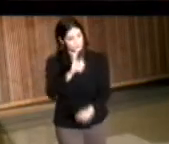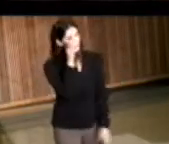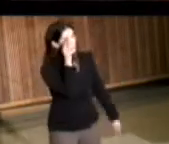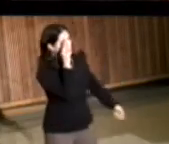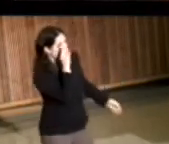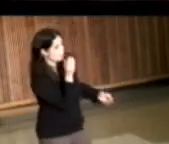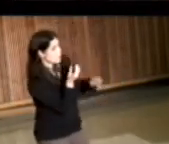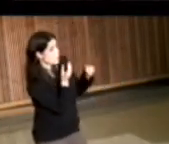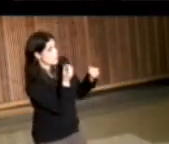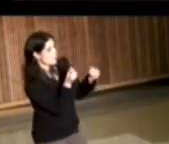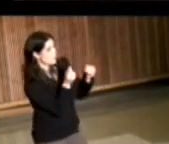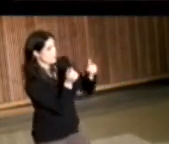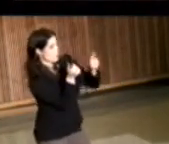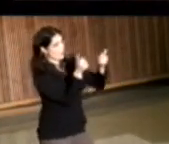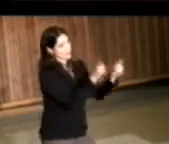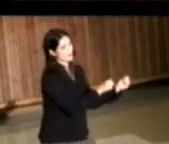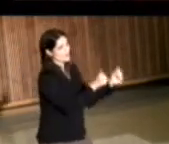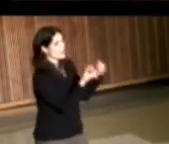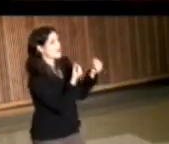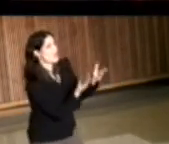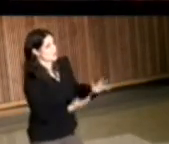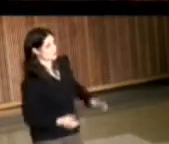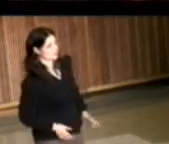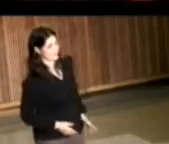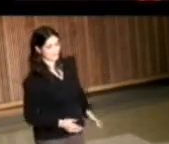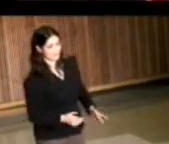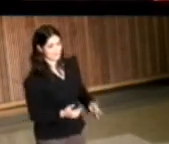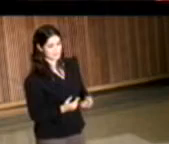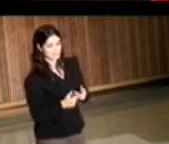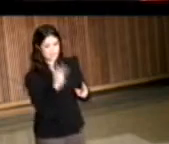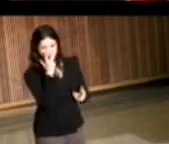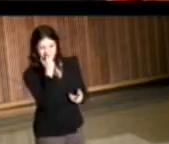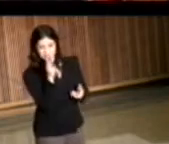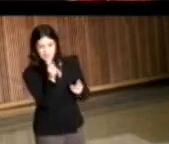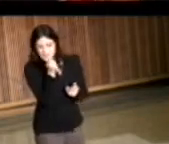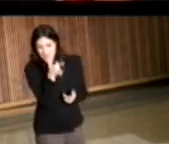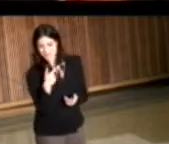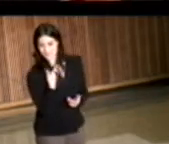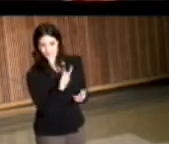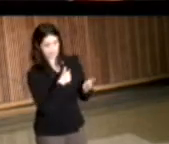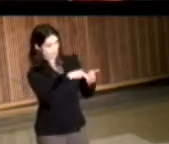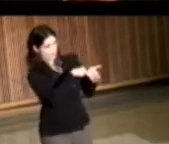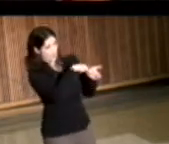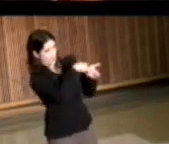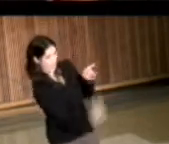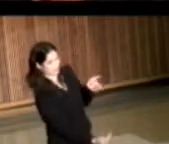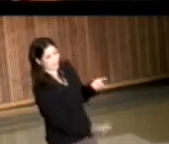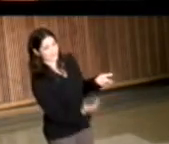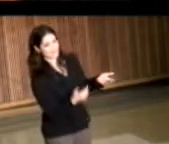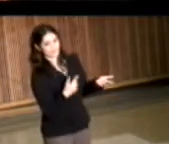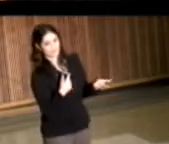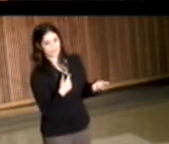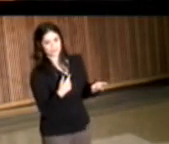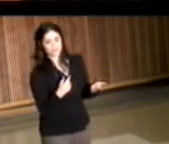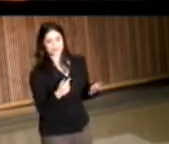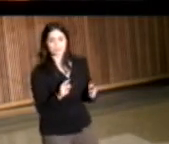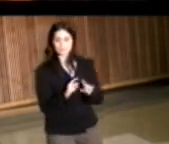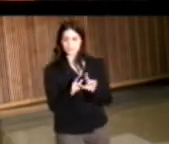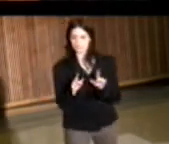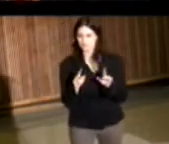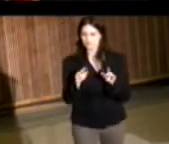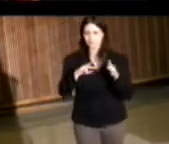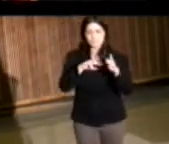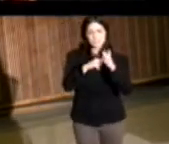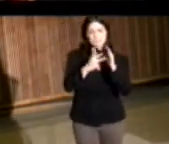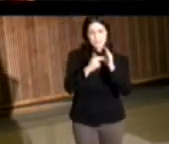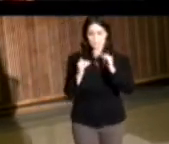não ajoelhasse, o senhor caía com ele, né? Então qual é o critério que eu posso dizer, olha, esse aqui é maior e aquele